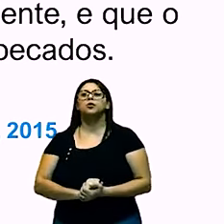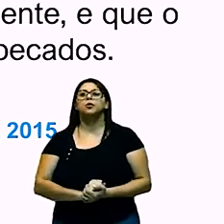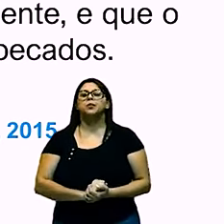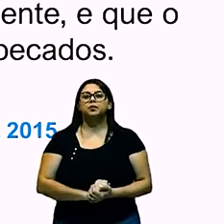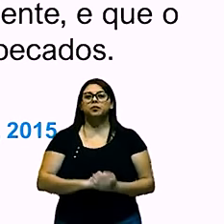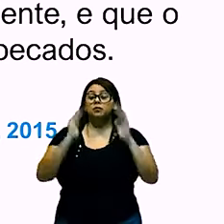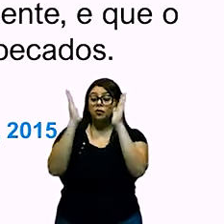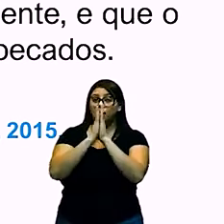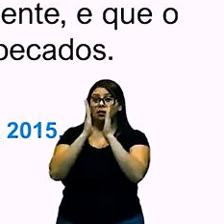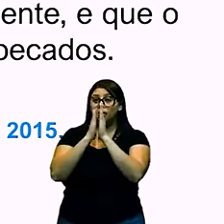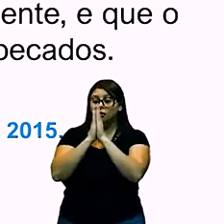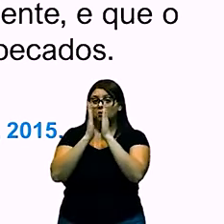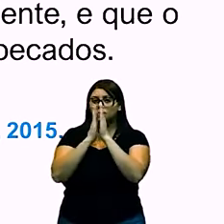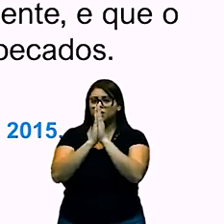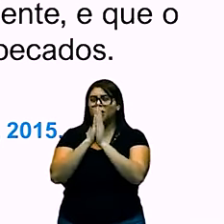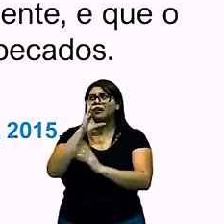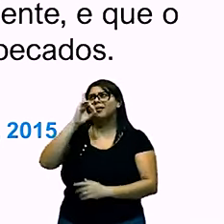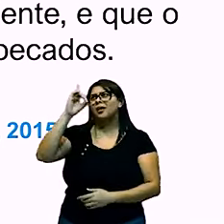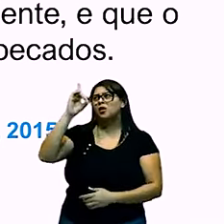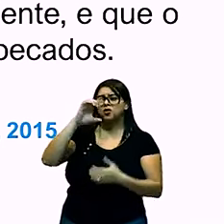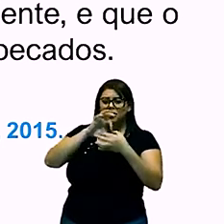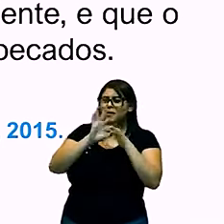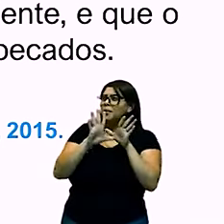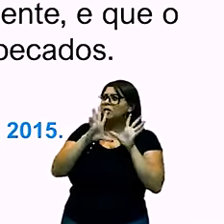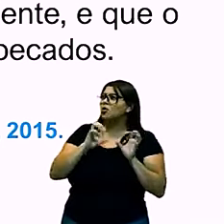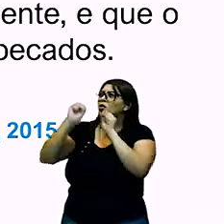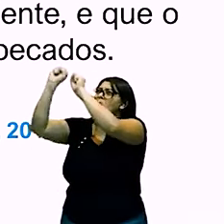de mim meu livre-arbítrio, porque só assim para eu parar de pecar.